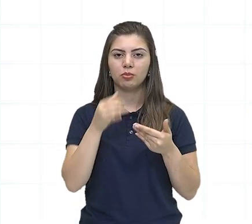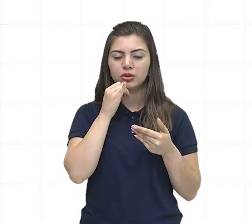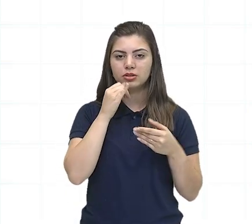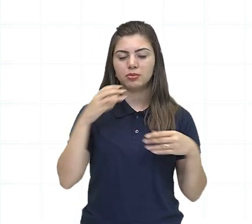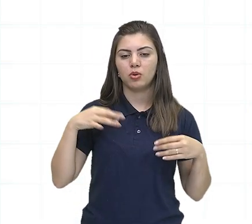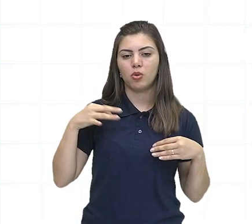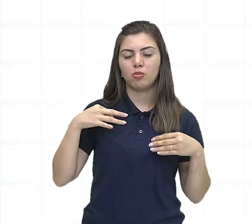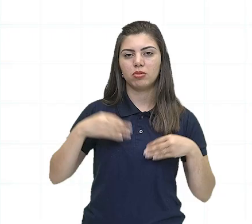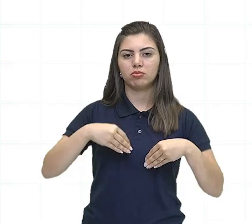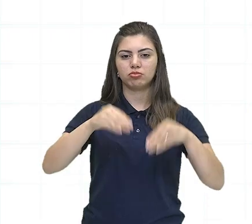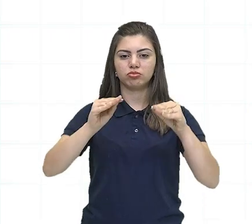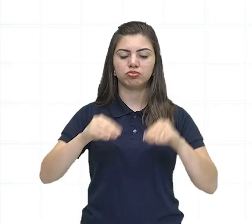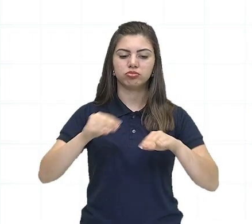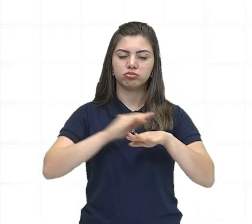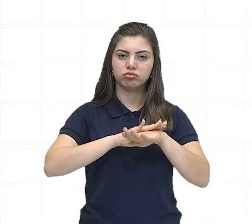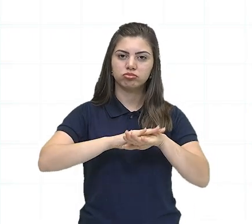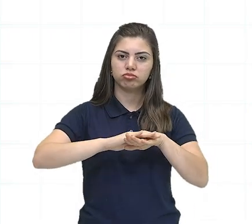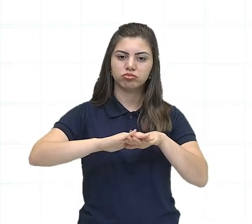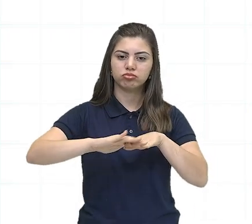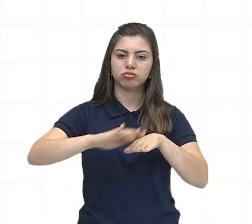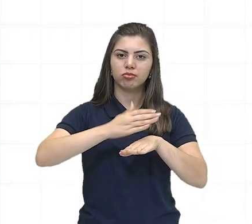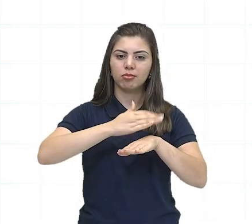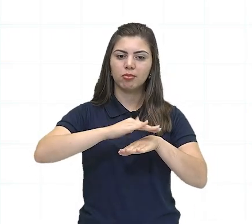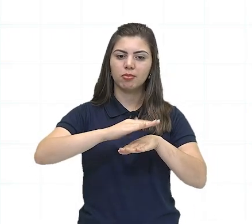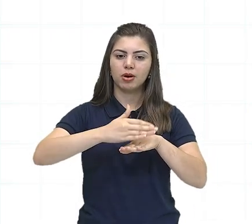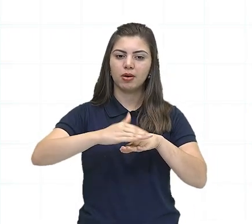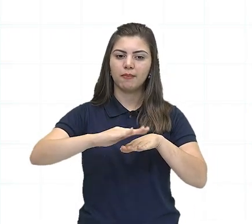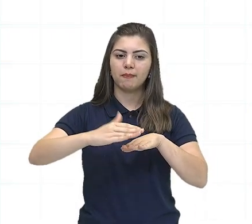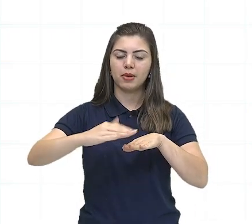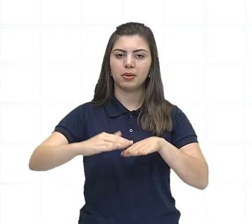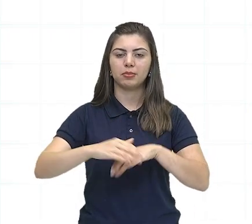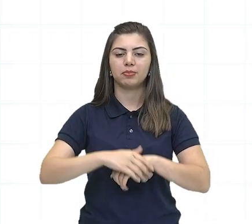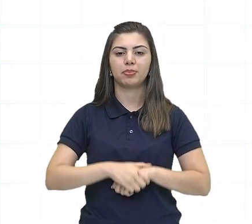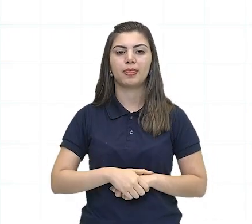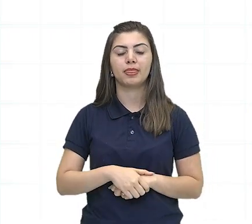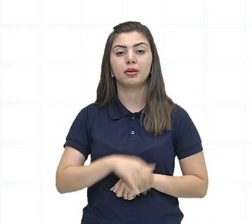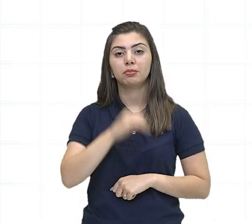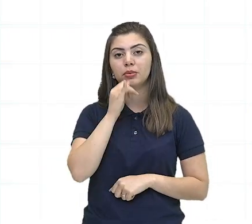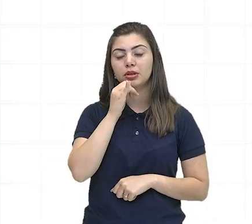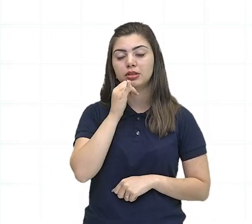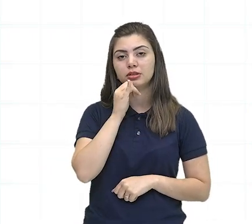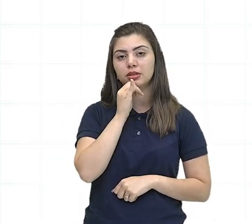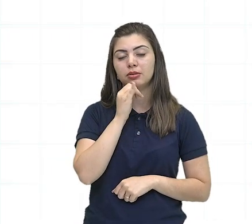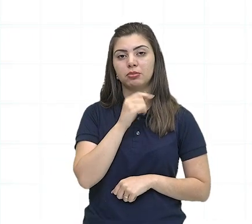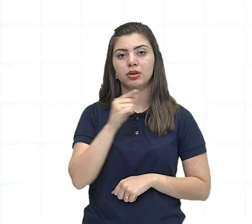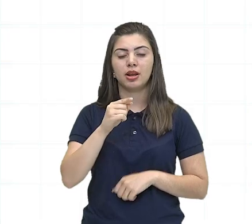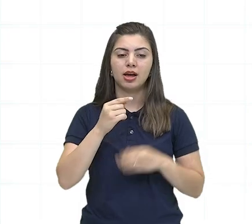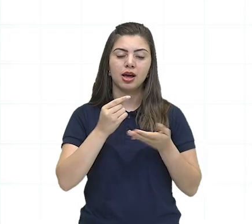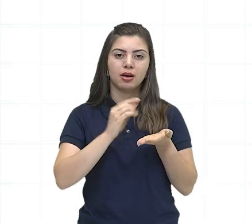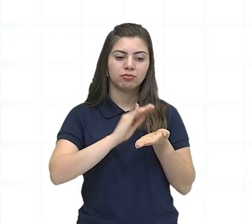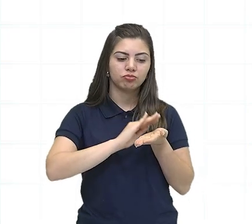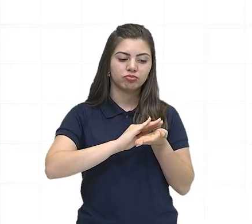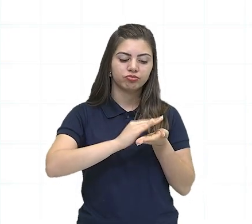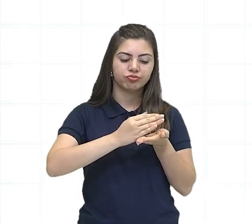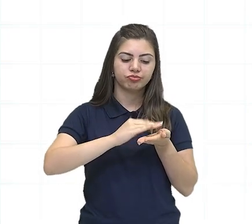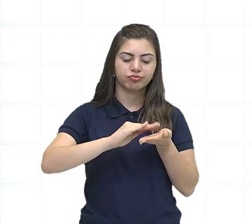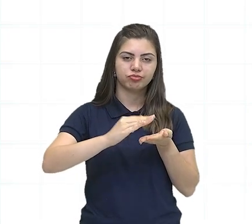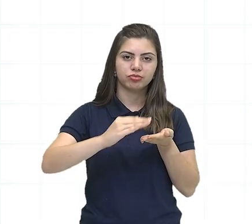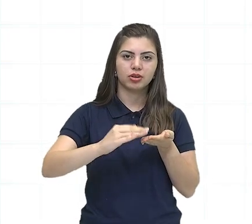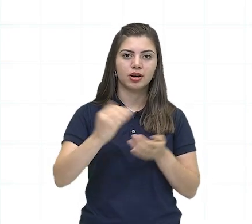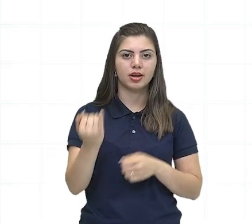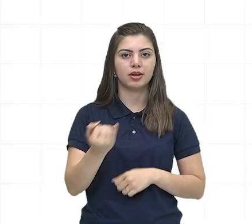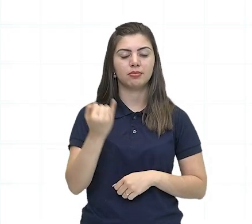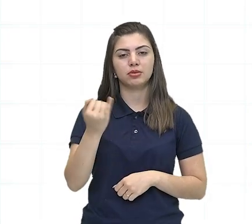dos traços sobrepostos de um esboço. Por exemplo, a textura é muito importante num